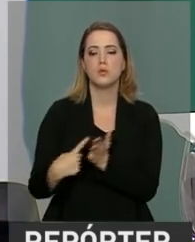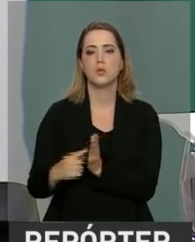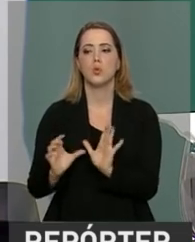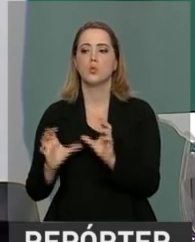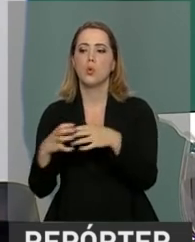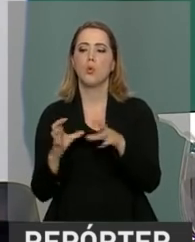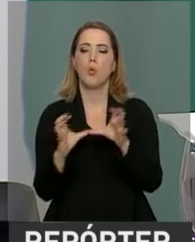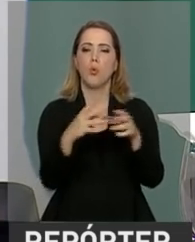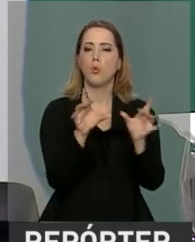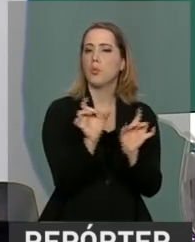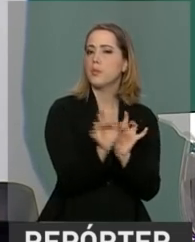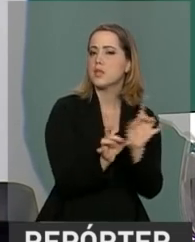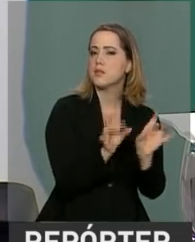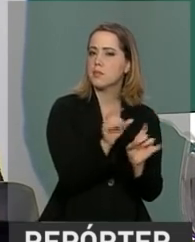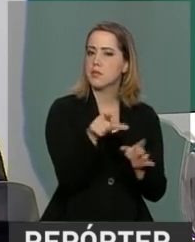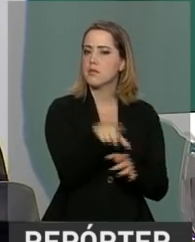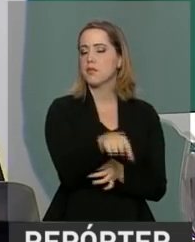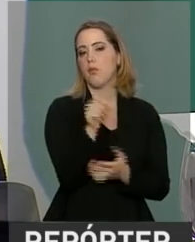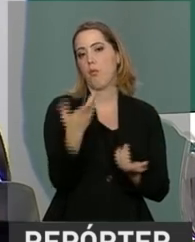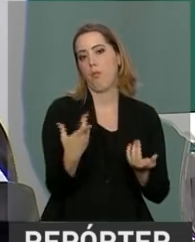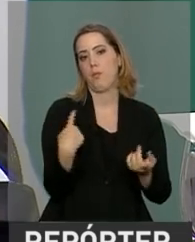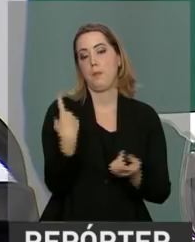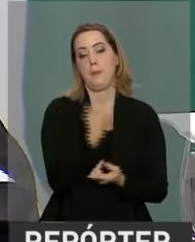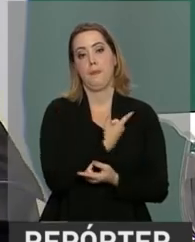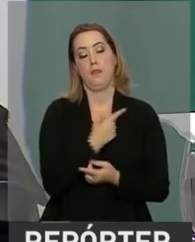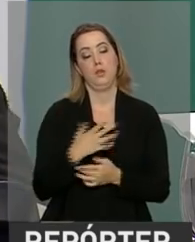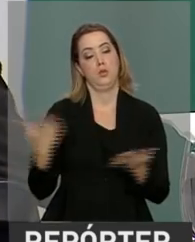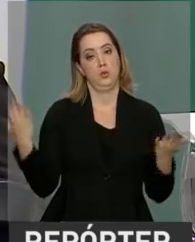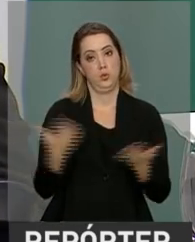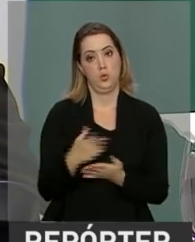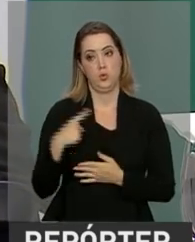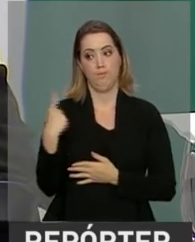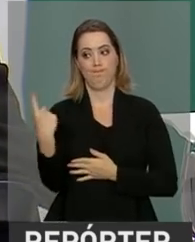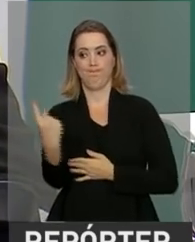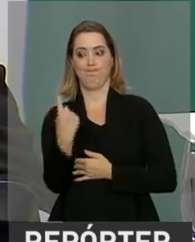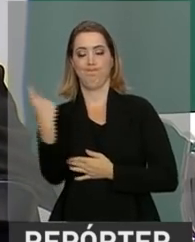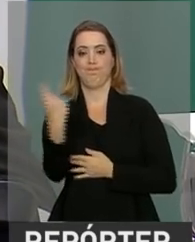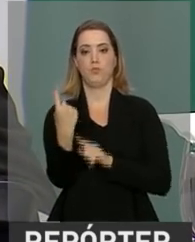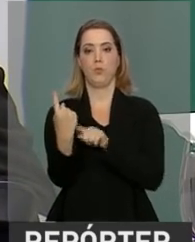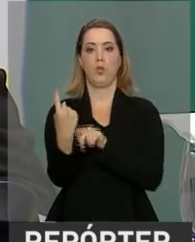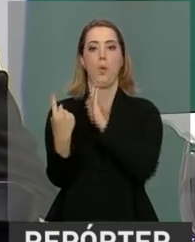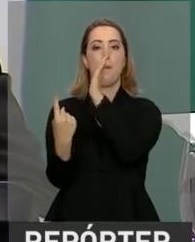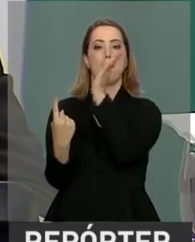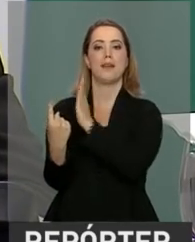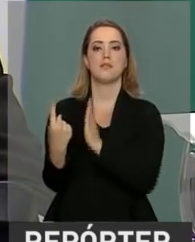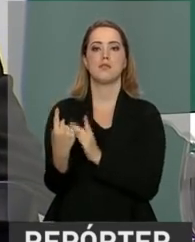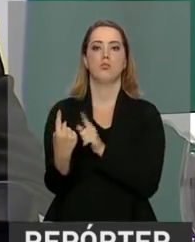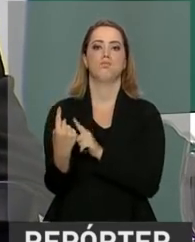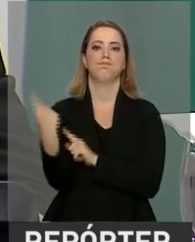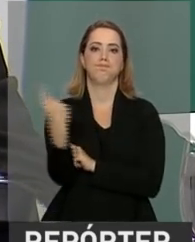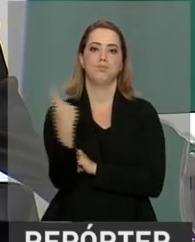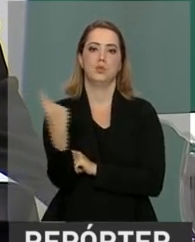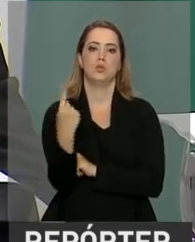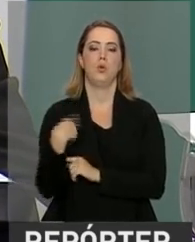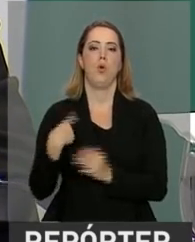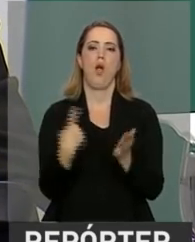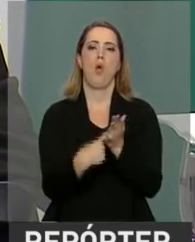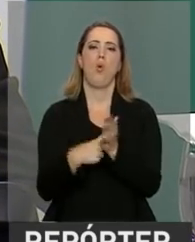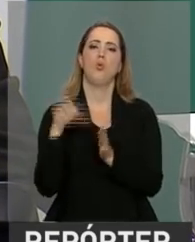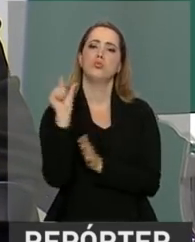selecionados. Precisamos romper o relativo isolamento externo dos últimos anos. Negociamos poucos